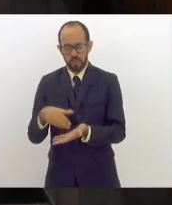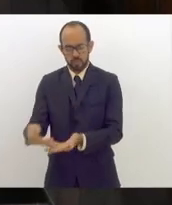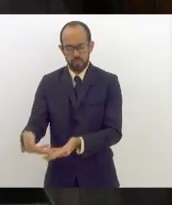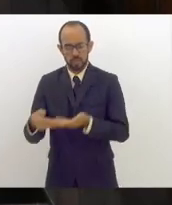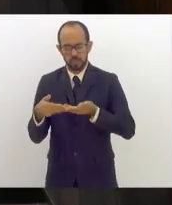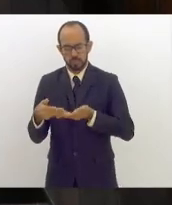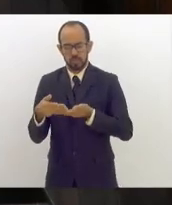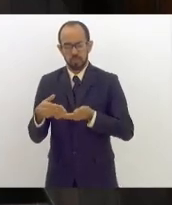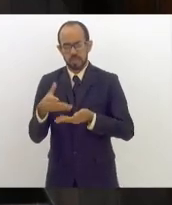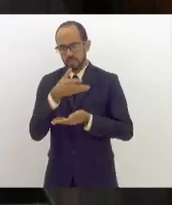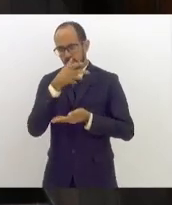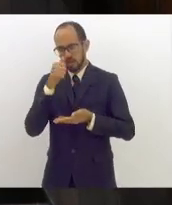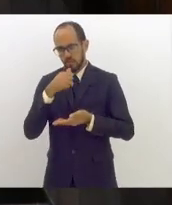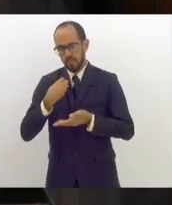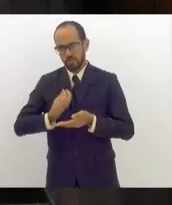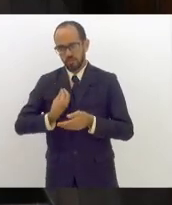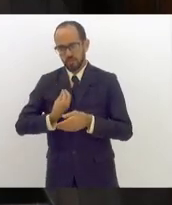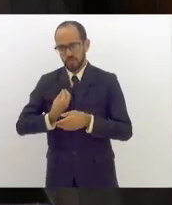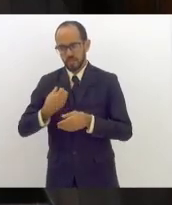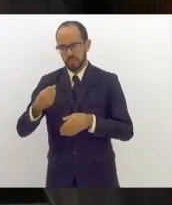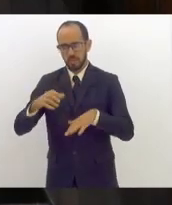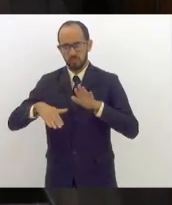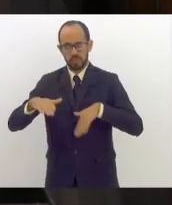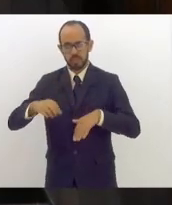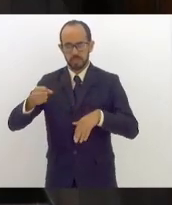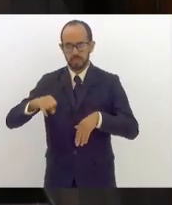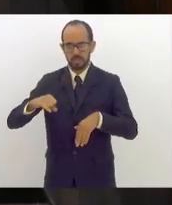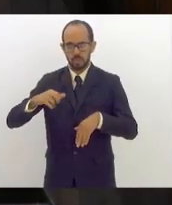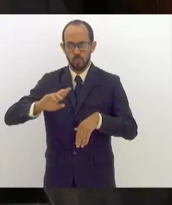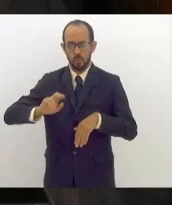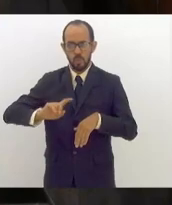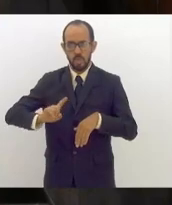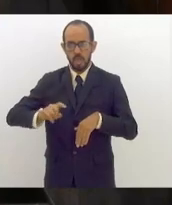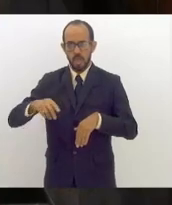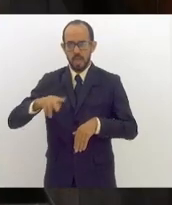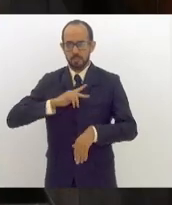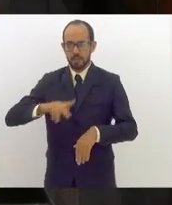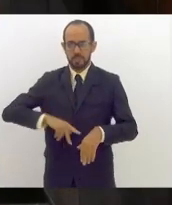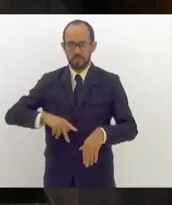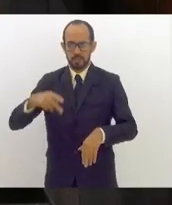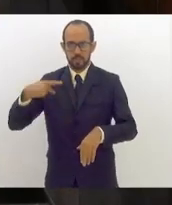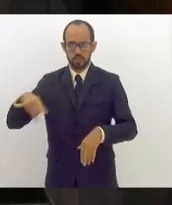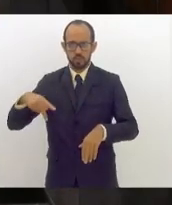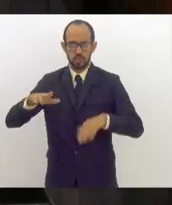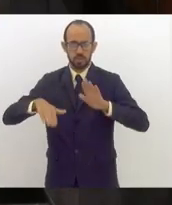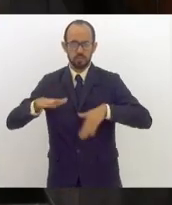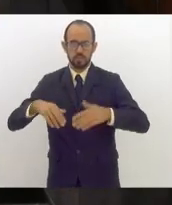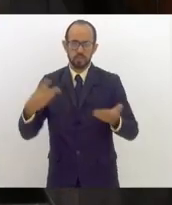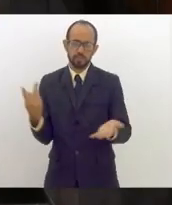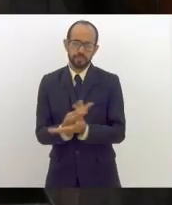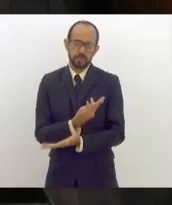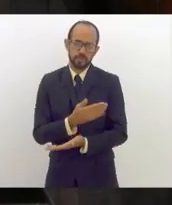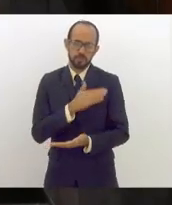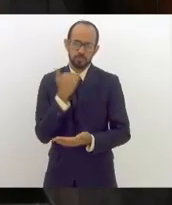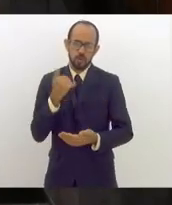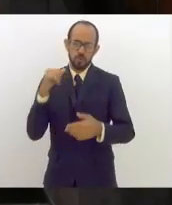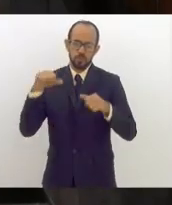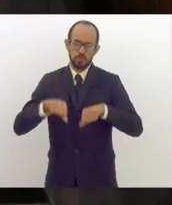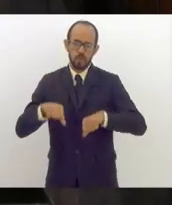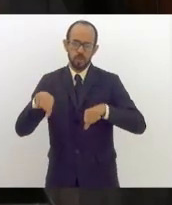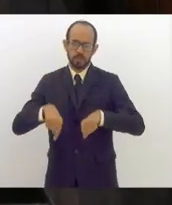vidas talvez se não fosse a presidência de vossa excelência a gente teria muito mais morte no nosso estado e quando a gente achava que a nossa